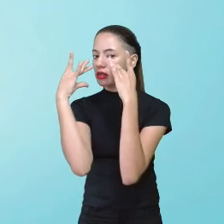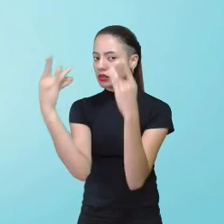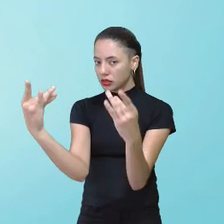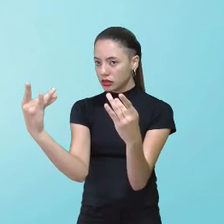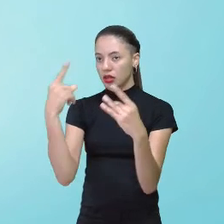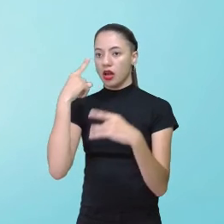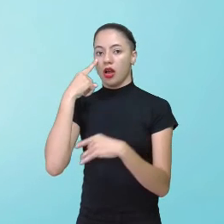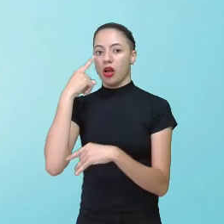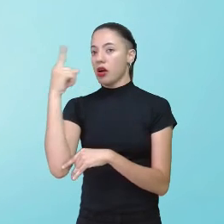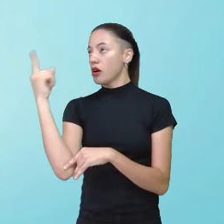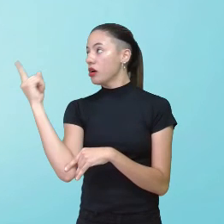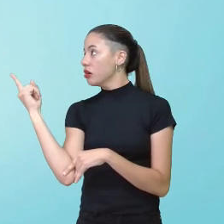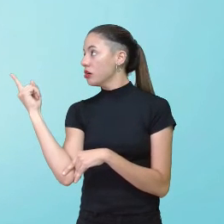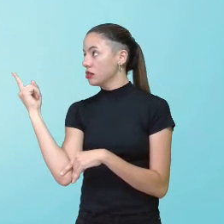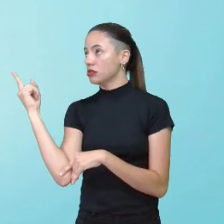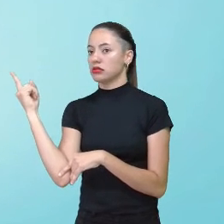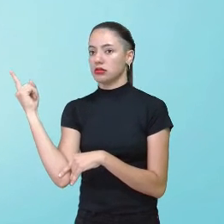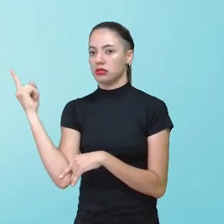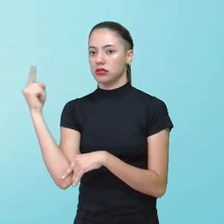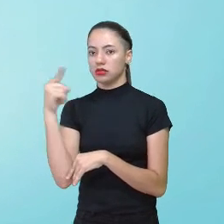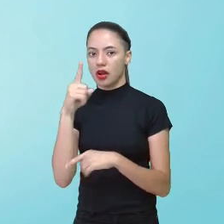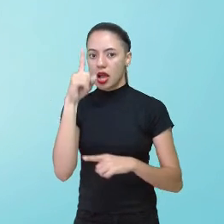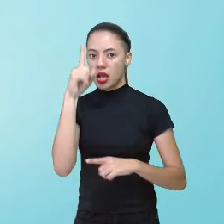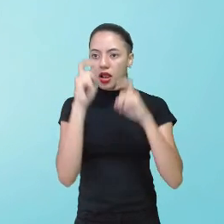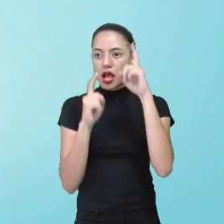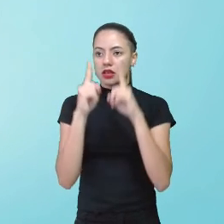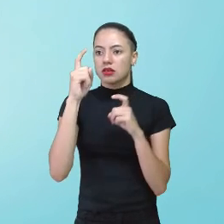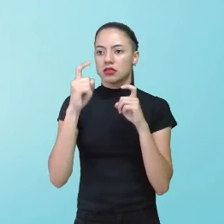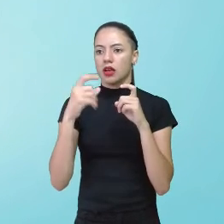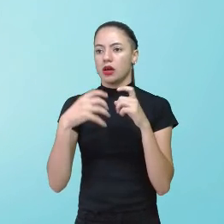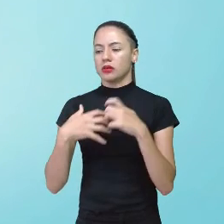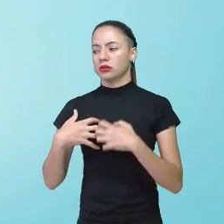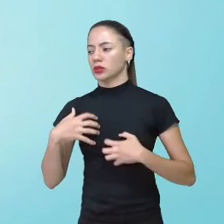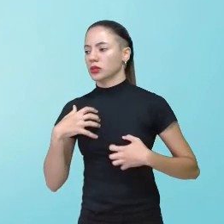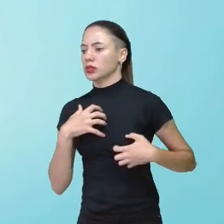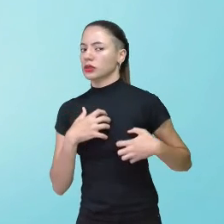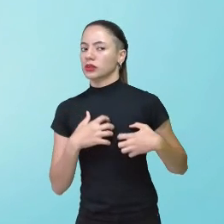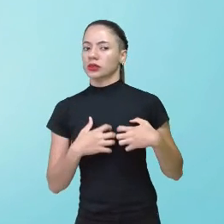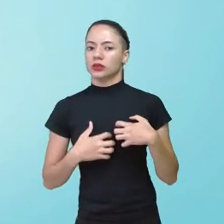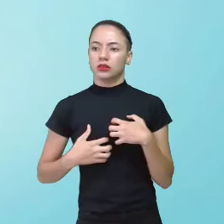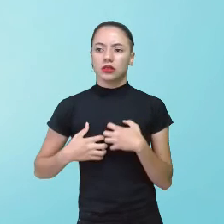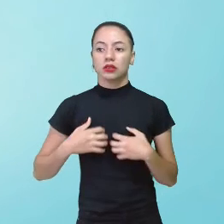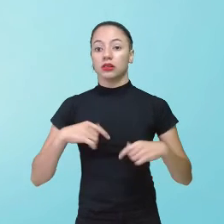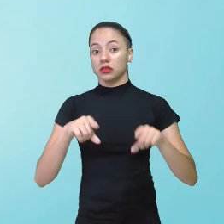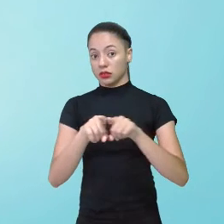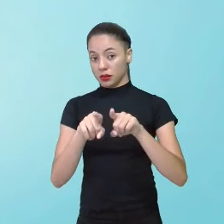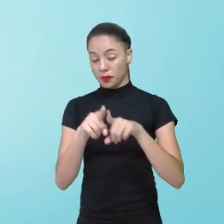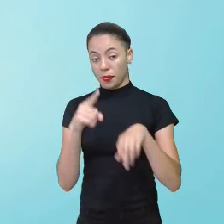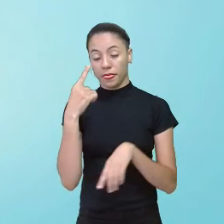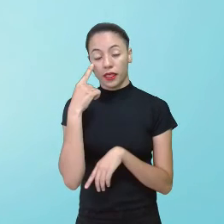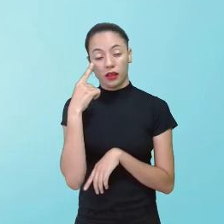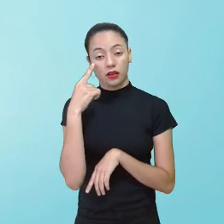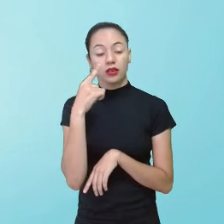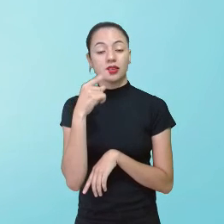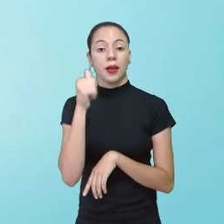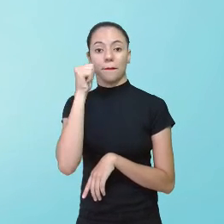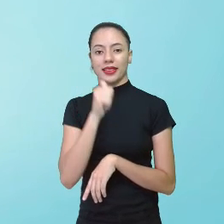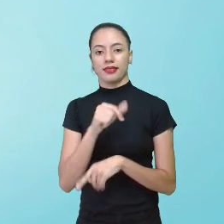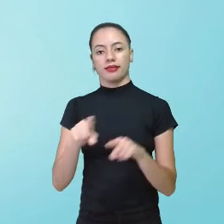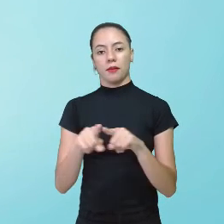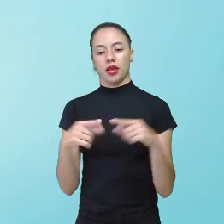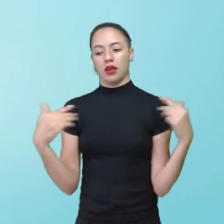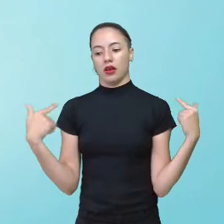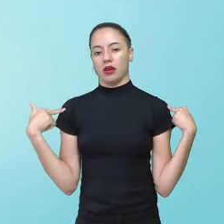Flock aí ele já não tá tão tranquilo, né? Ele já tá com a cara meio cabreira. E aí destacar também que para as meninas, os ombros,